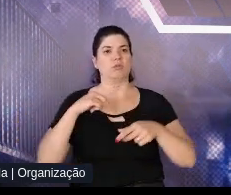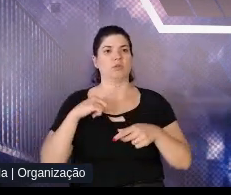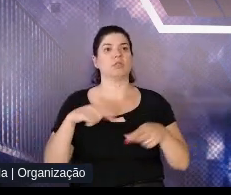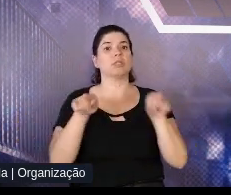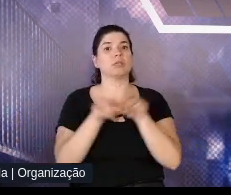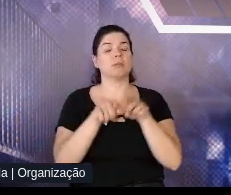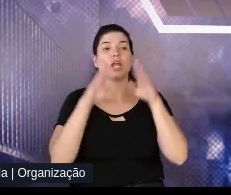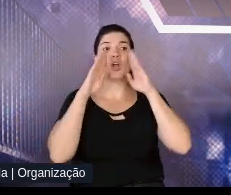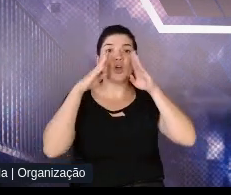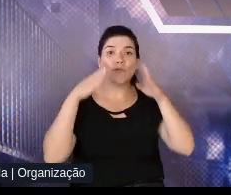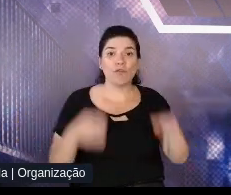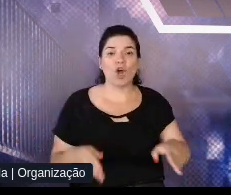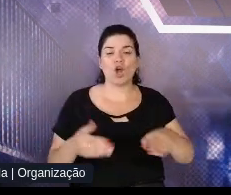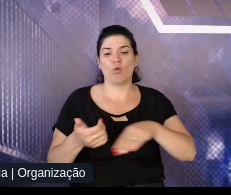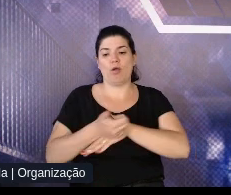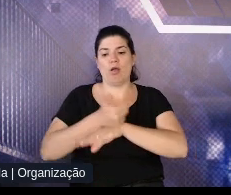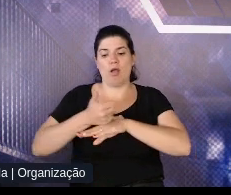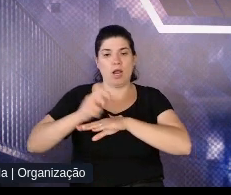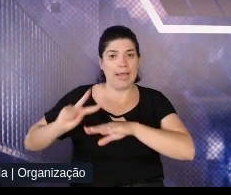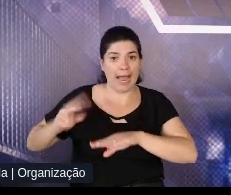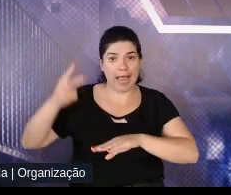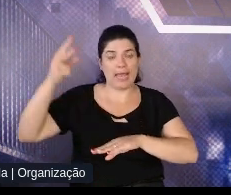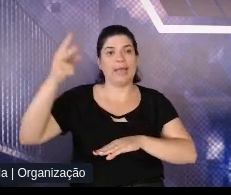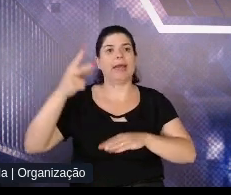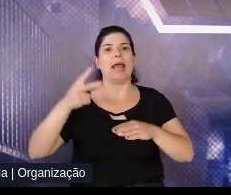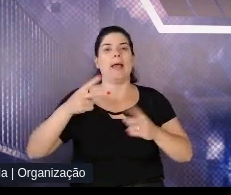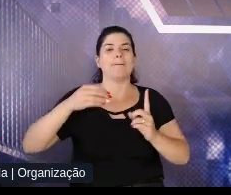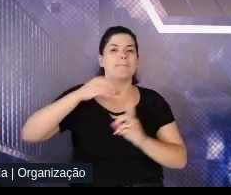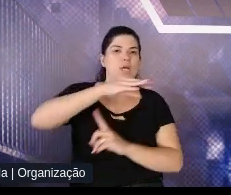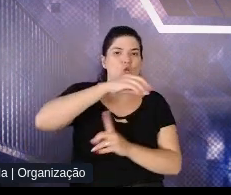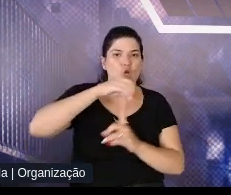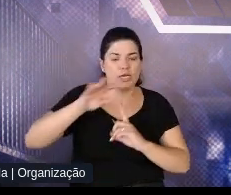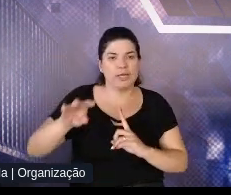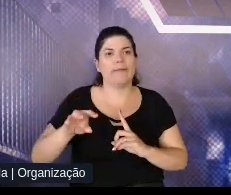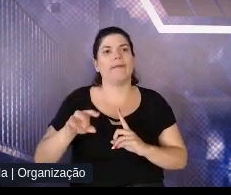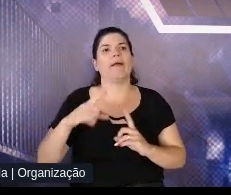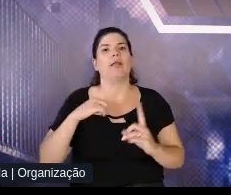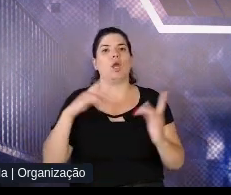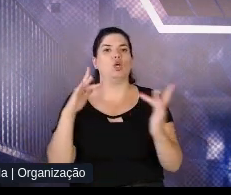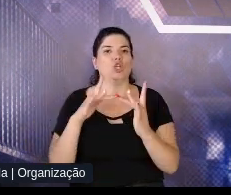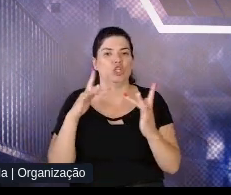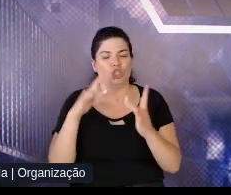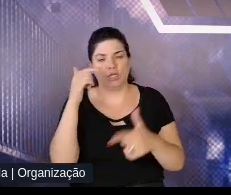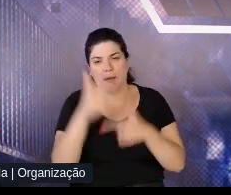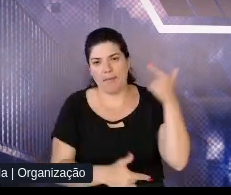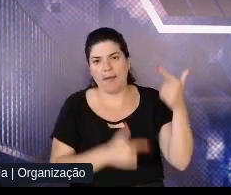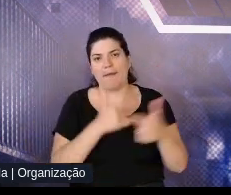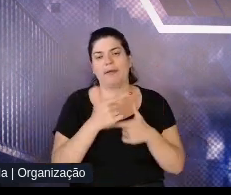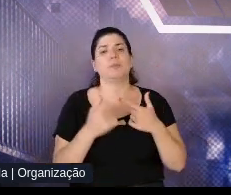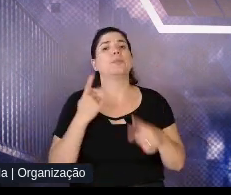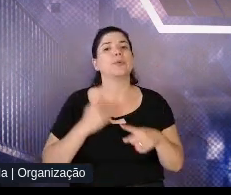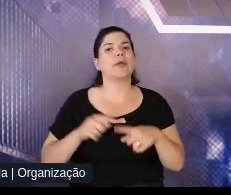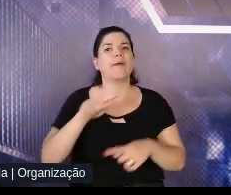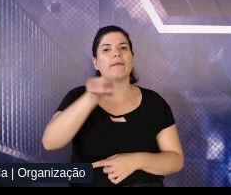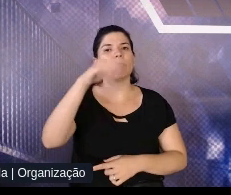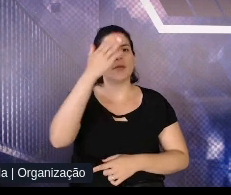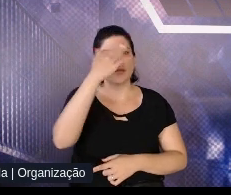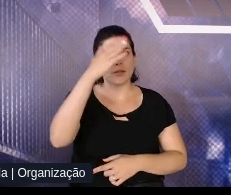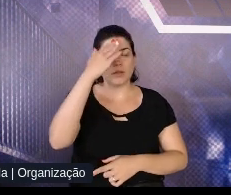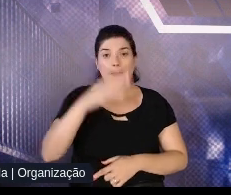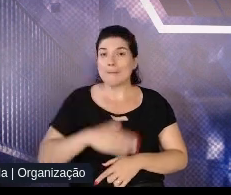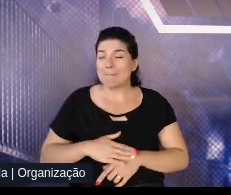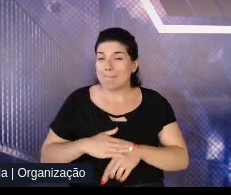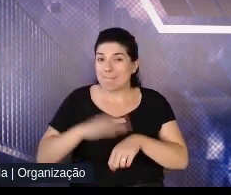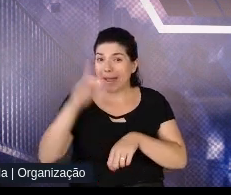focam muito em mentorias, coach, network, incentivam em participar de eventos como esse, porque eles entendem que quanto mais